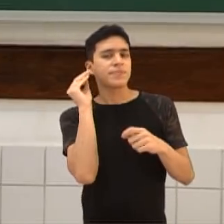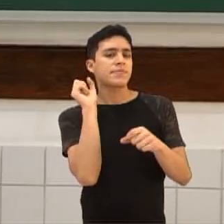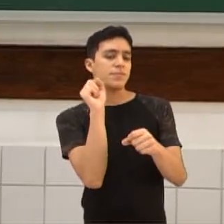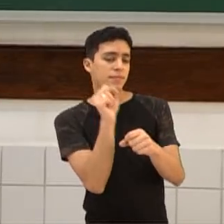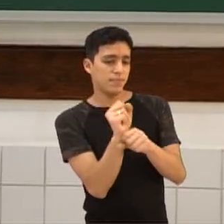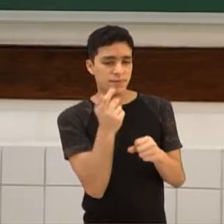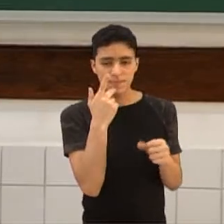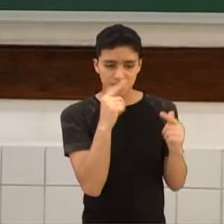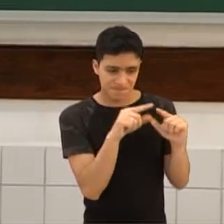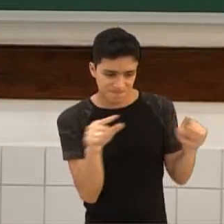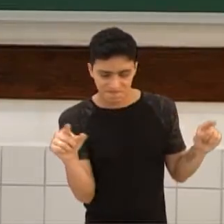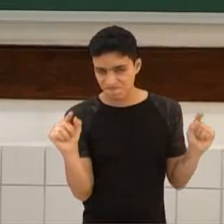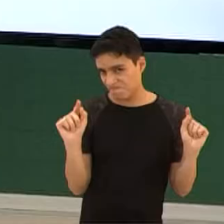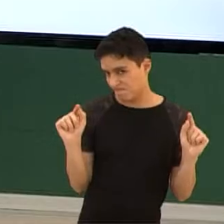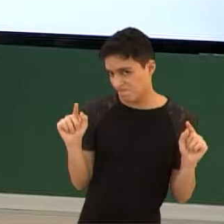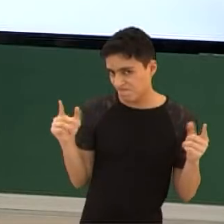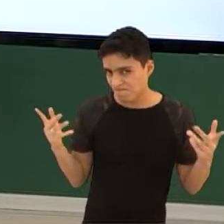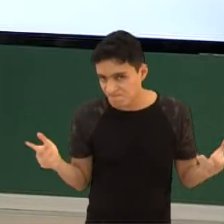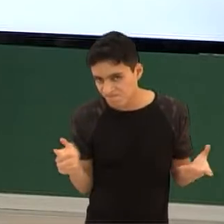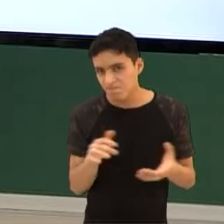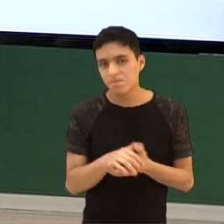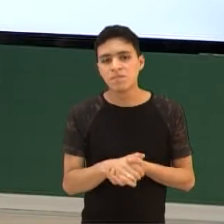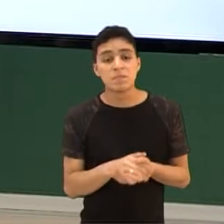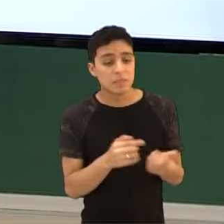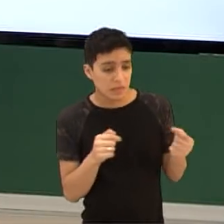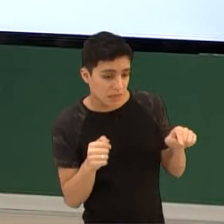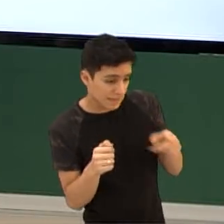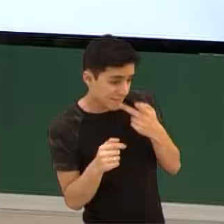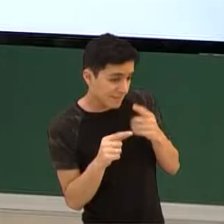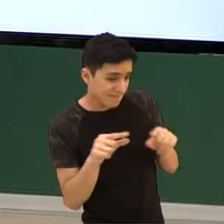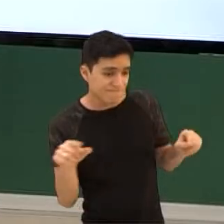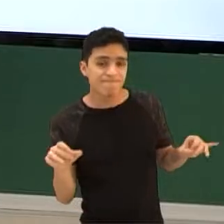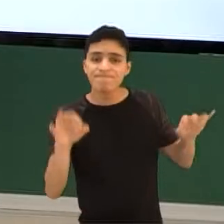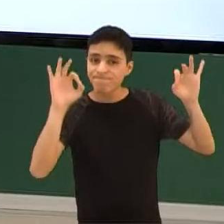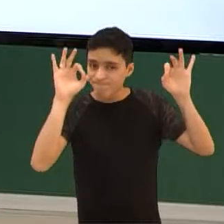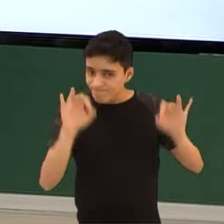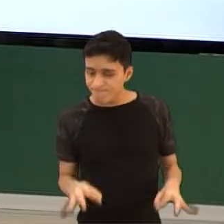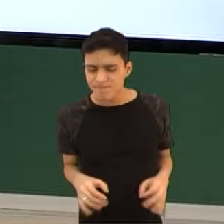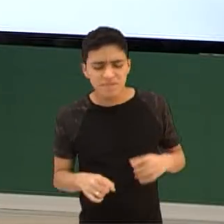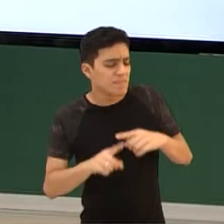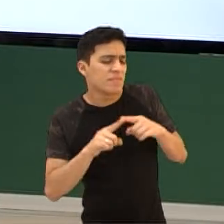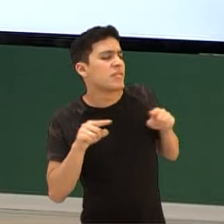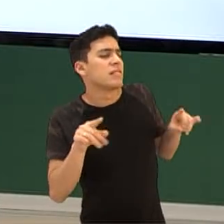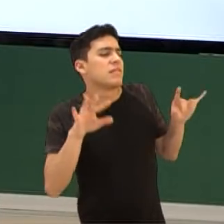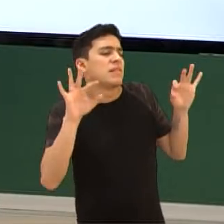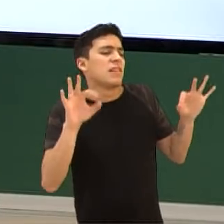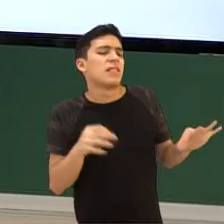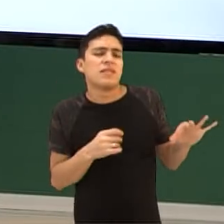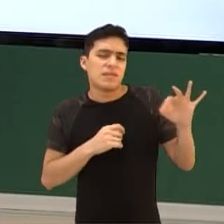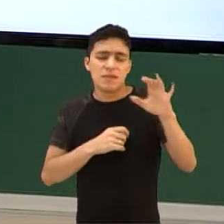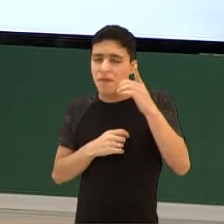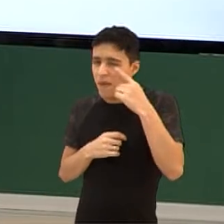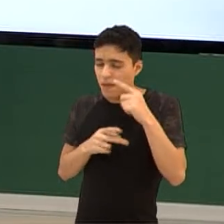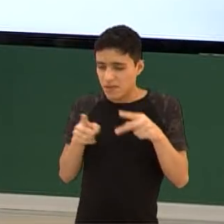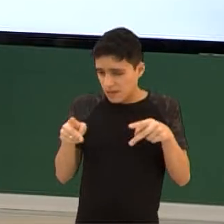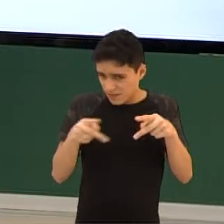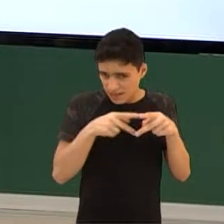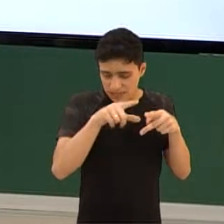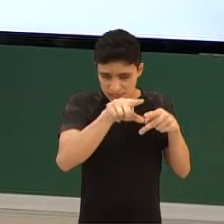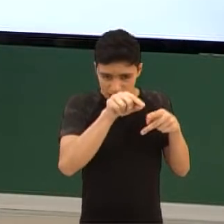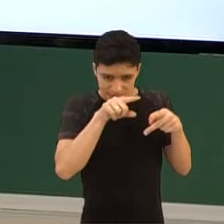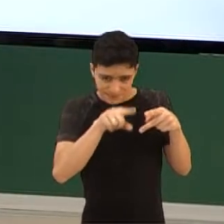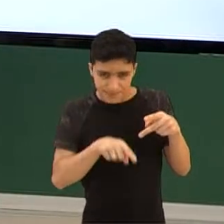essa afirmação está o quê? Está certa. Né? Por que está certa? Veja que tem duas opções certas